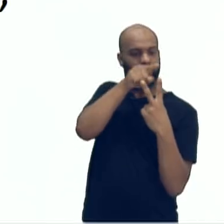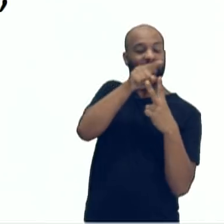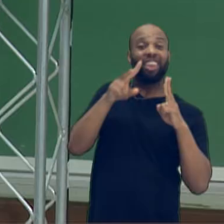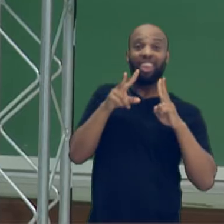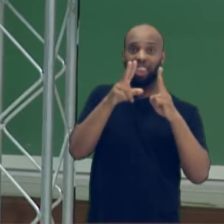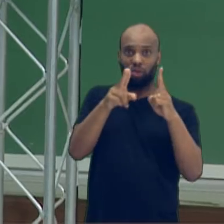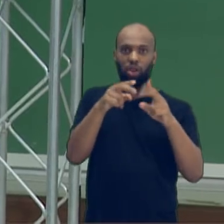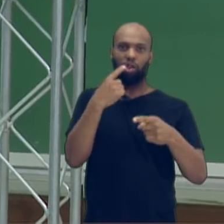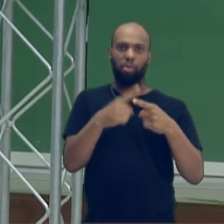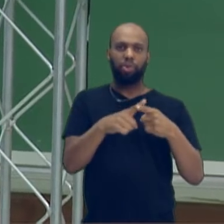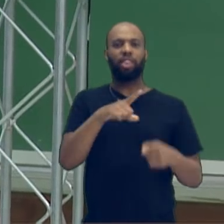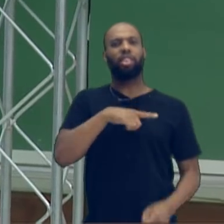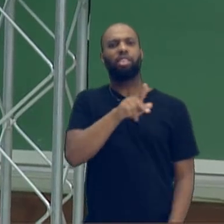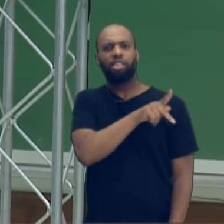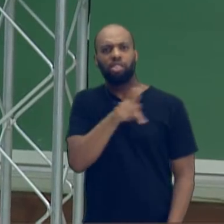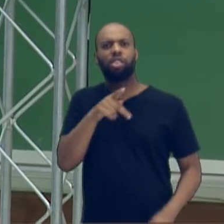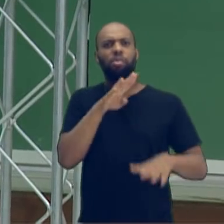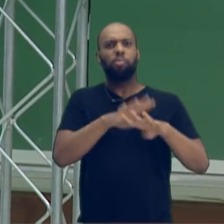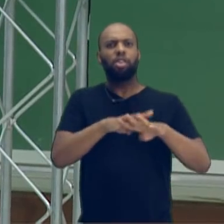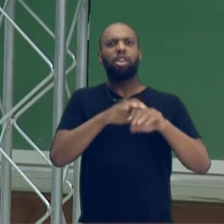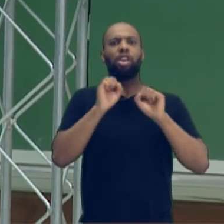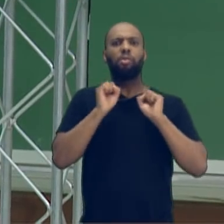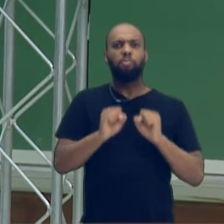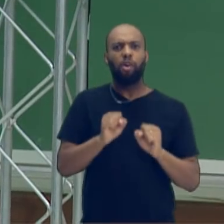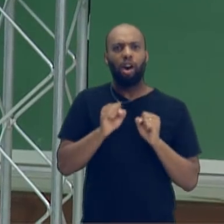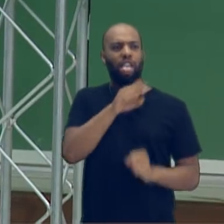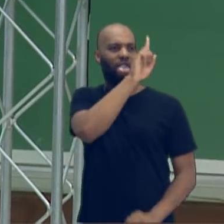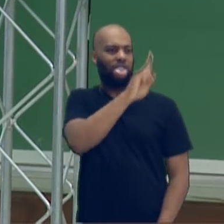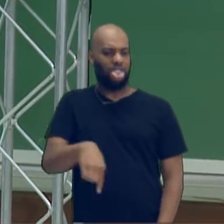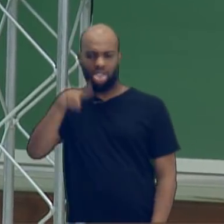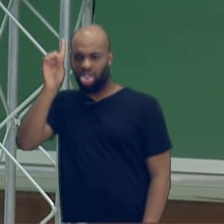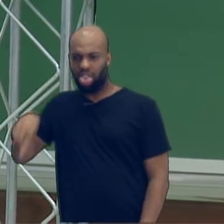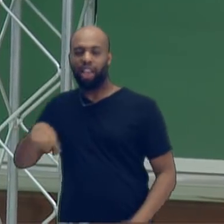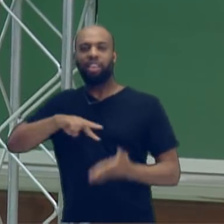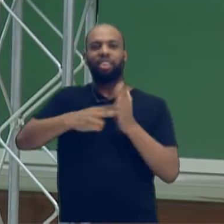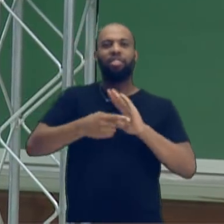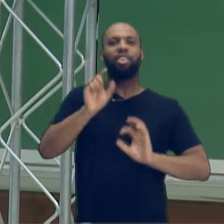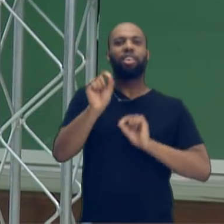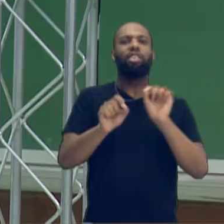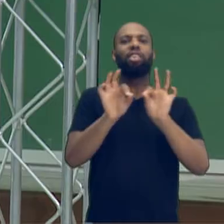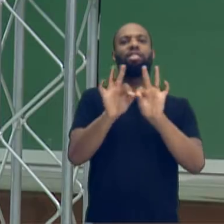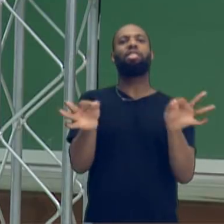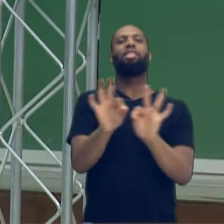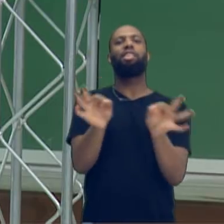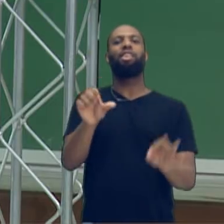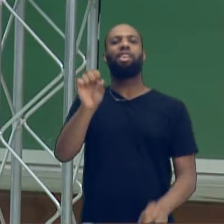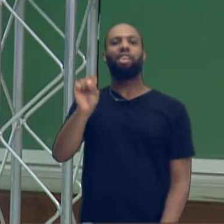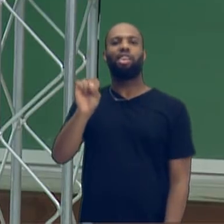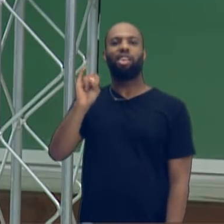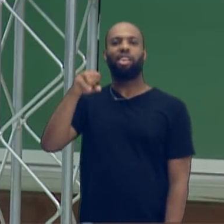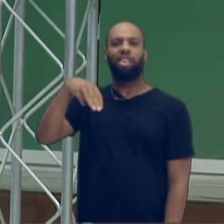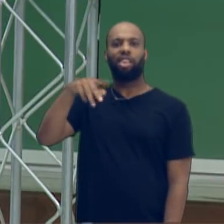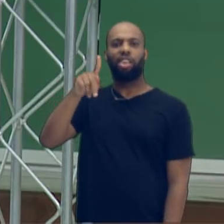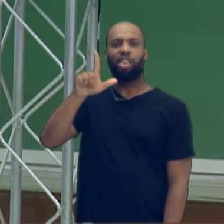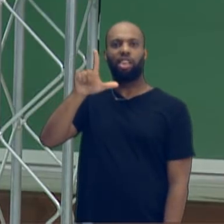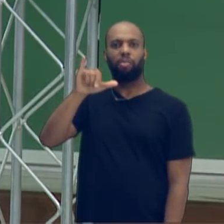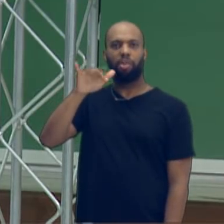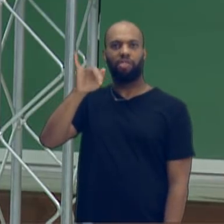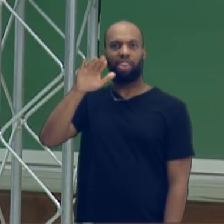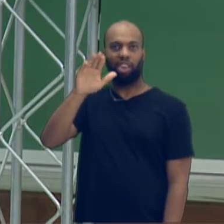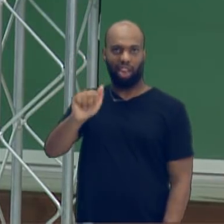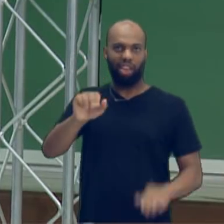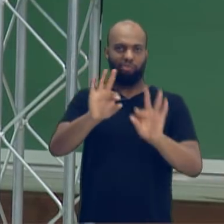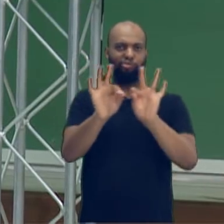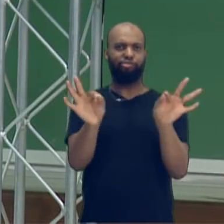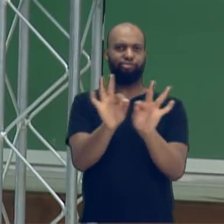muitos professores de matemática falam, eu posso cortar. Na verdade, eu estou simplificando, não existe o cortar. Mas, para